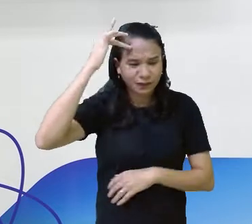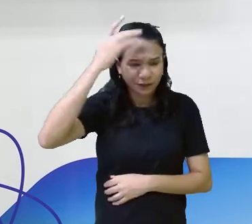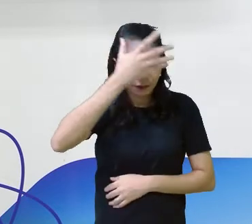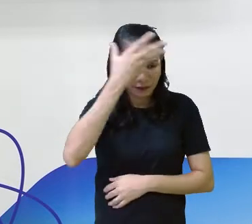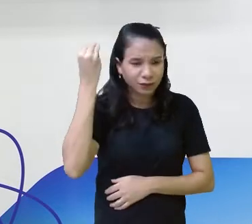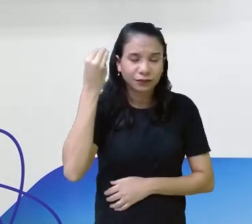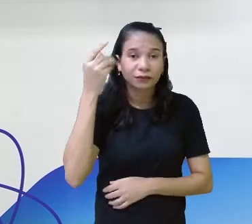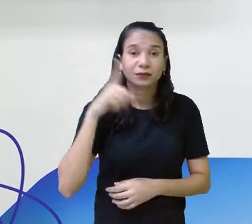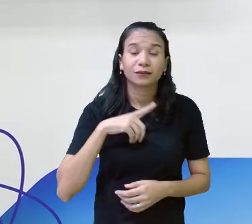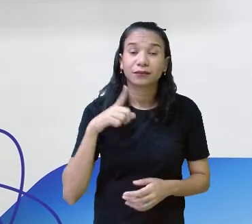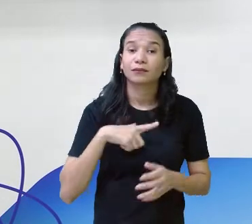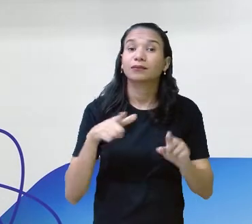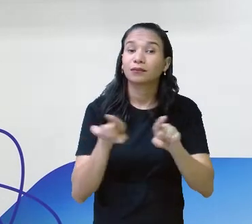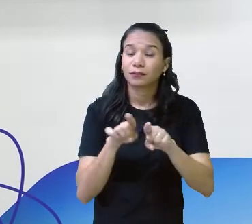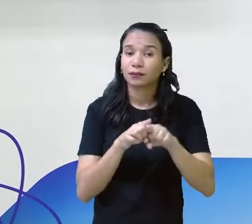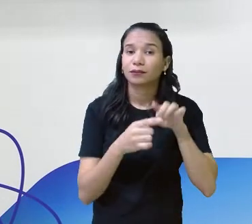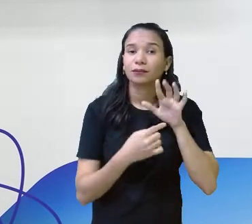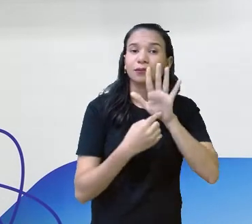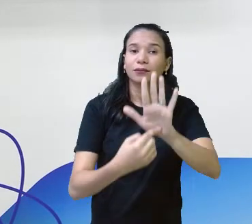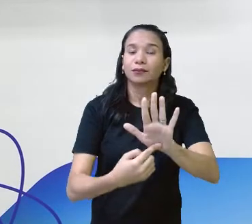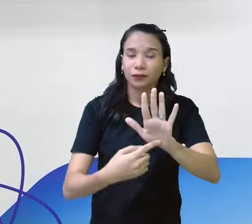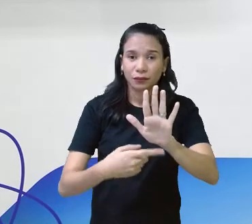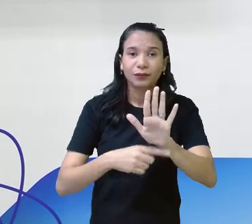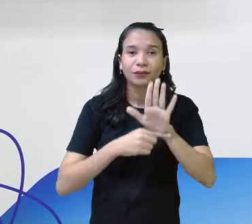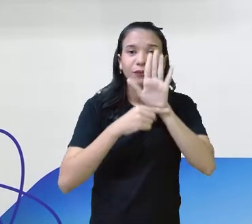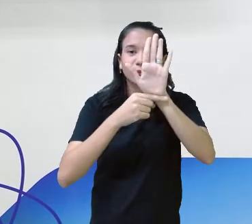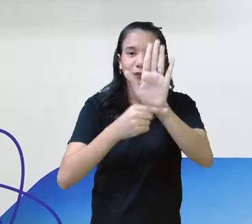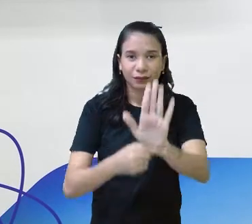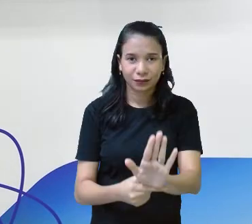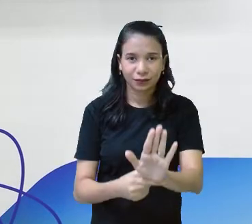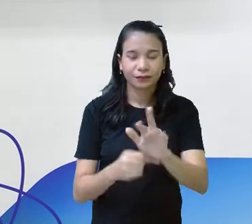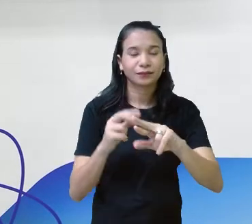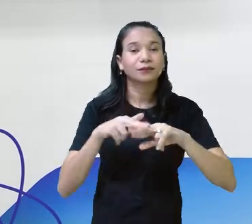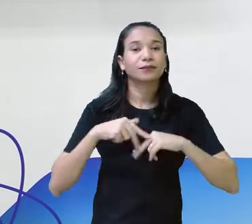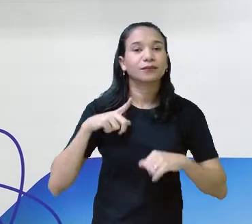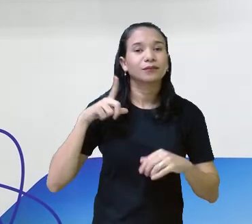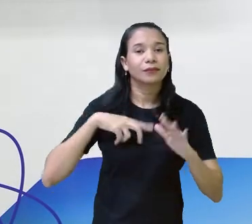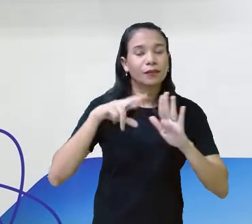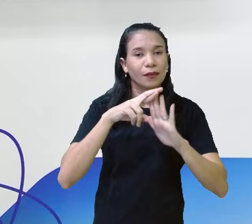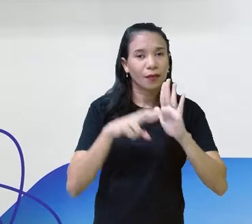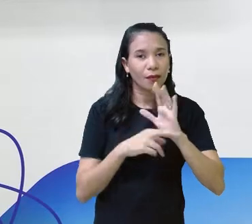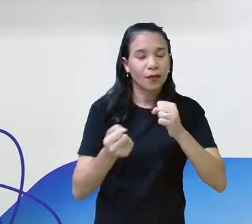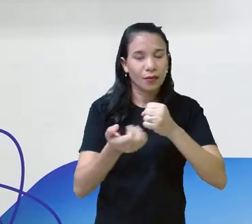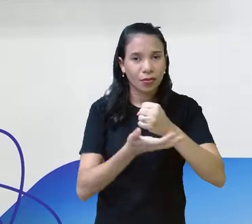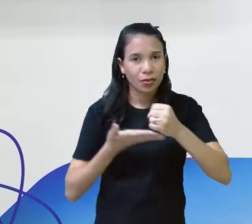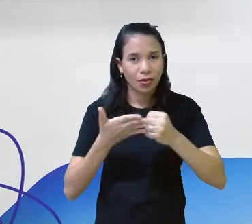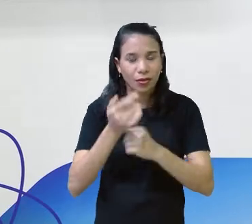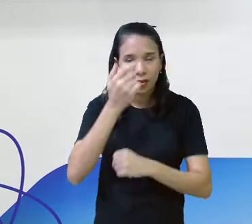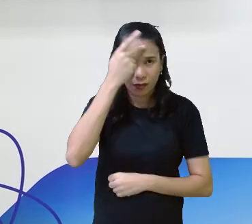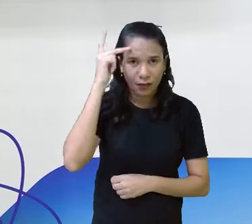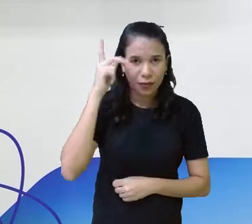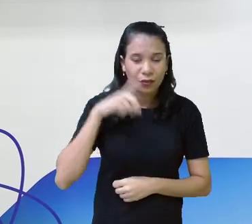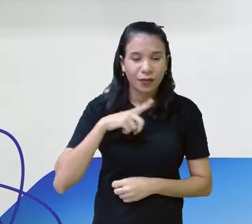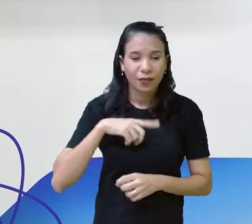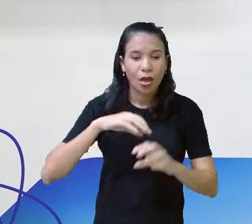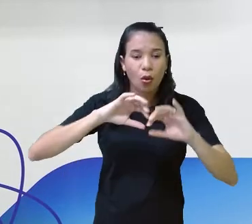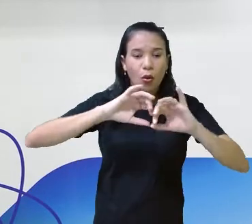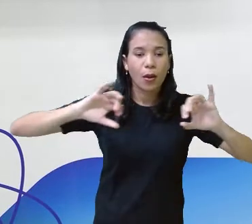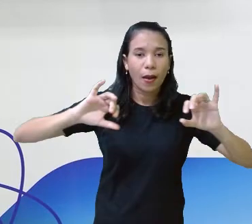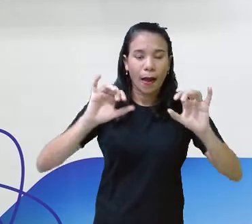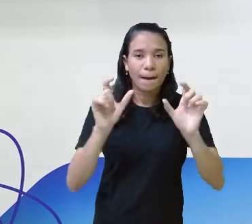esqueceu, o dicionário também está ali para te ajudar. Tem aquelas regrinhas, não é? Os dígrafos que se